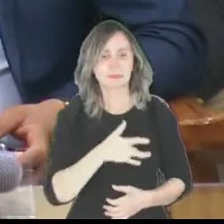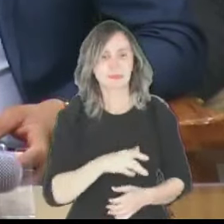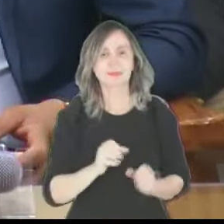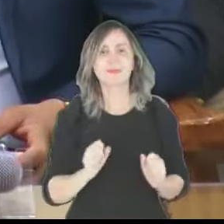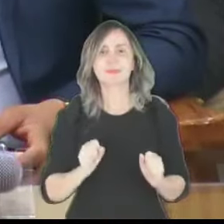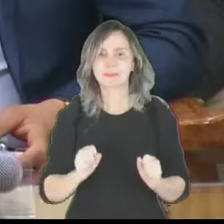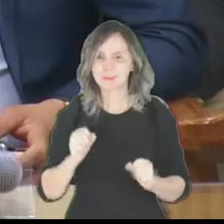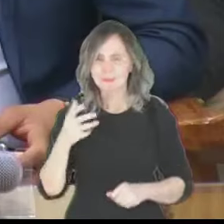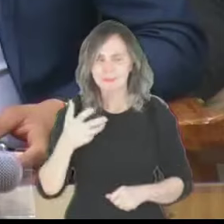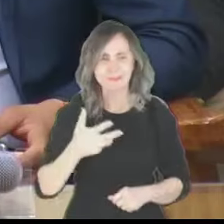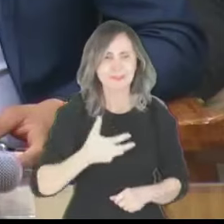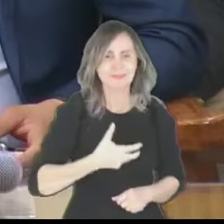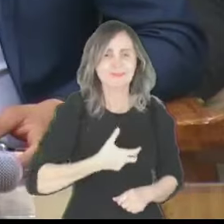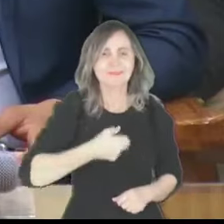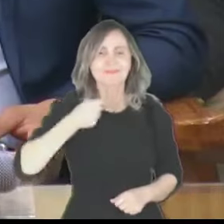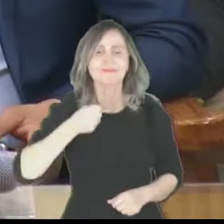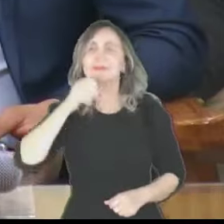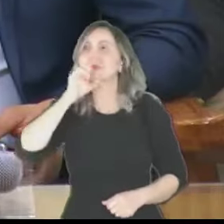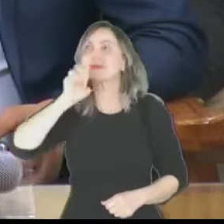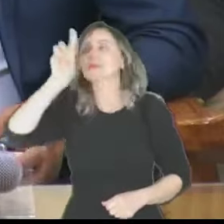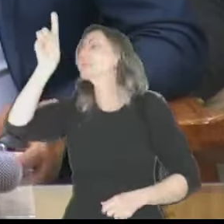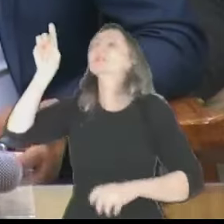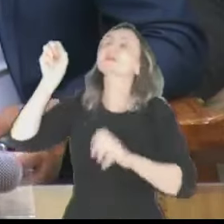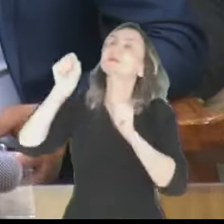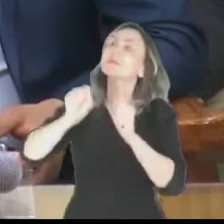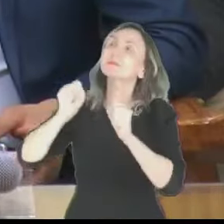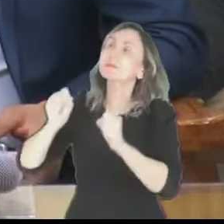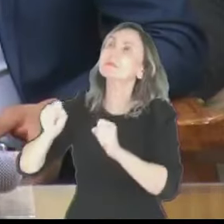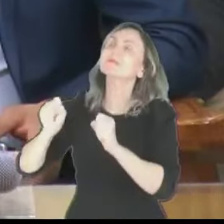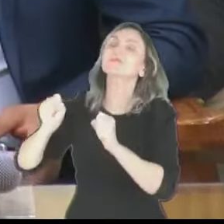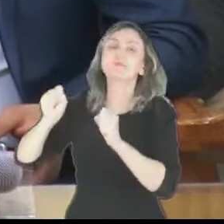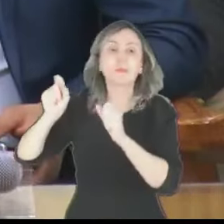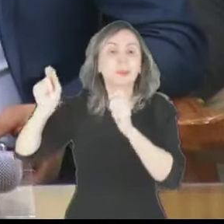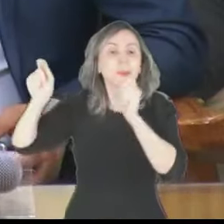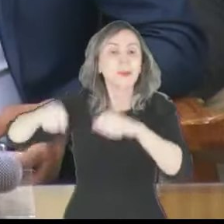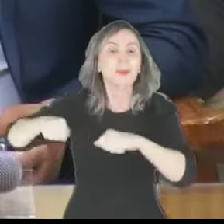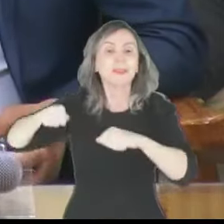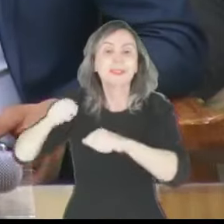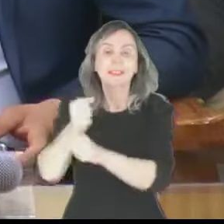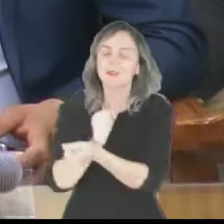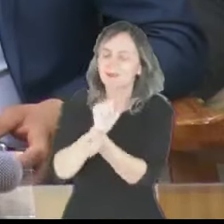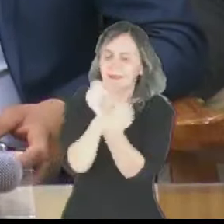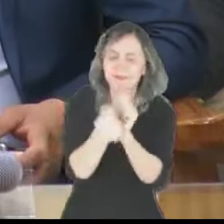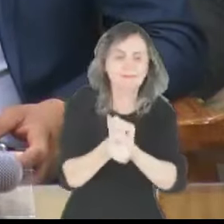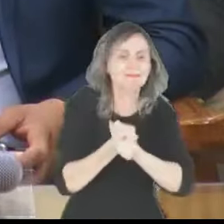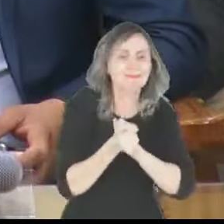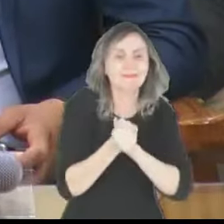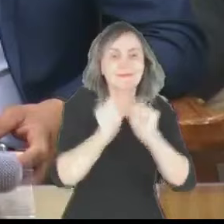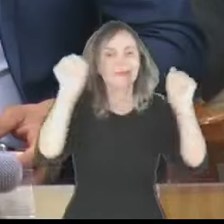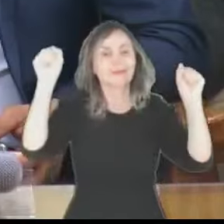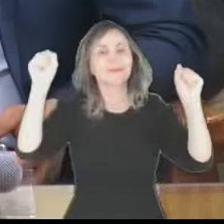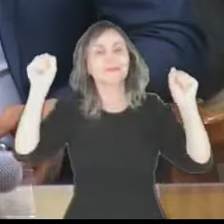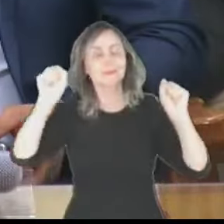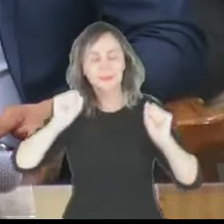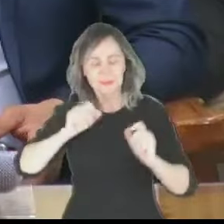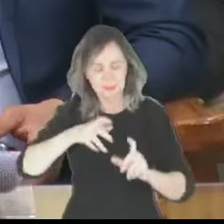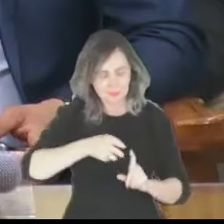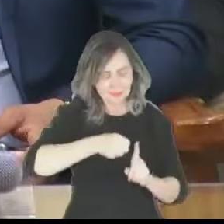Somente um Deus poderoso, pode nos libertar. E somente um Deus grande, pode nos levantar.